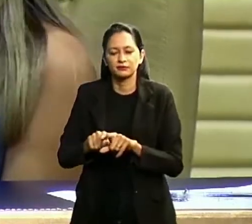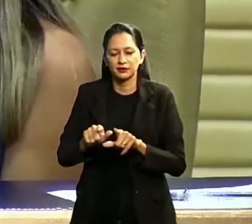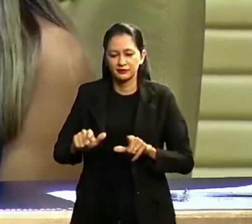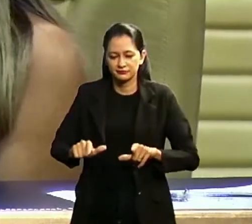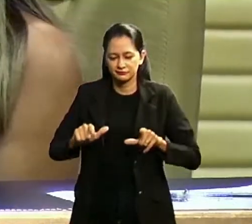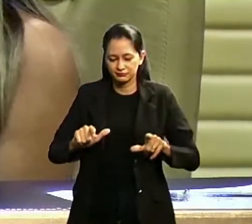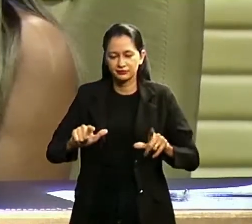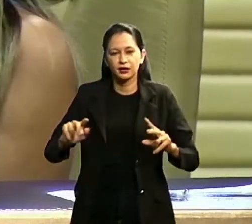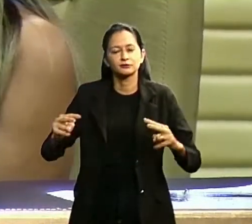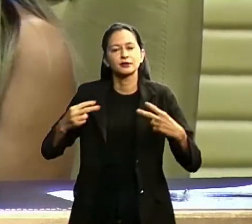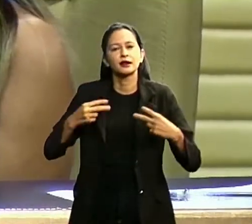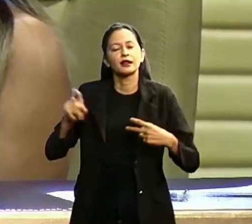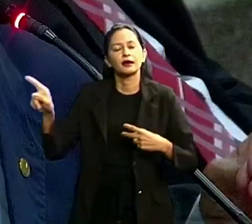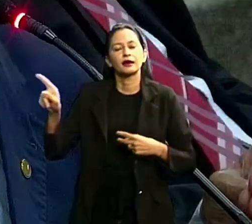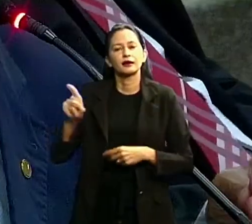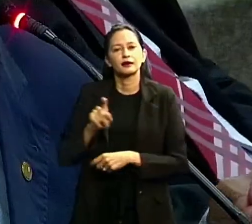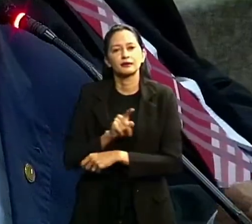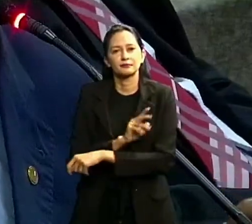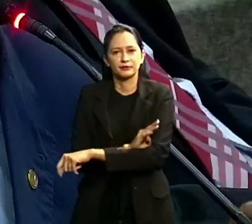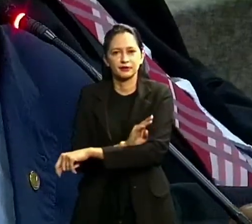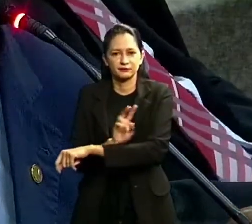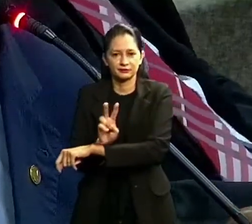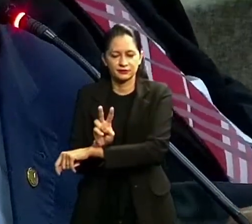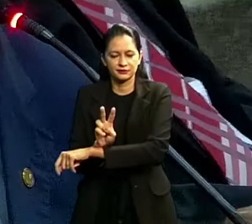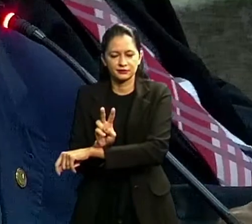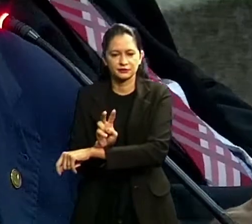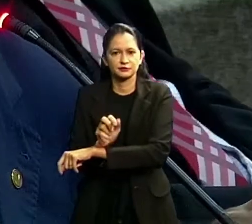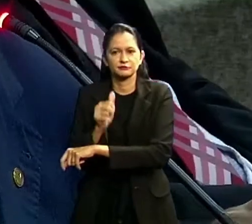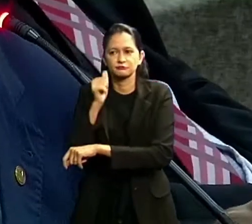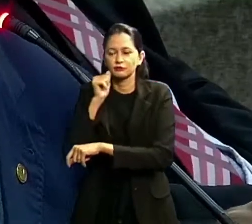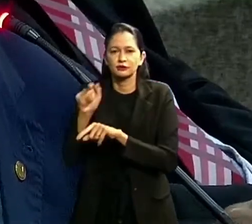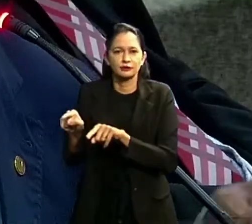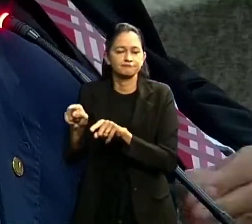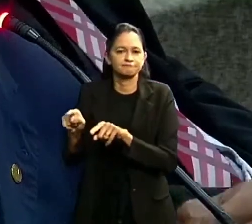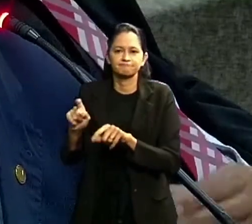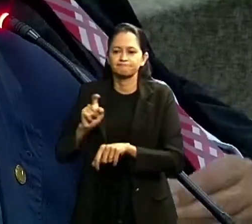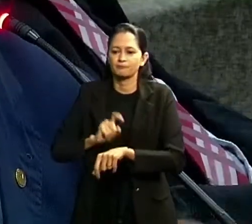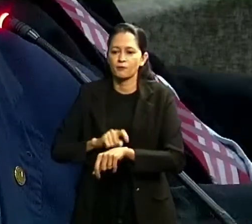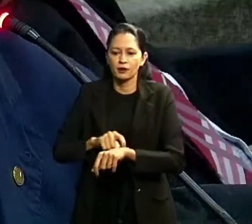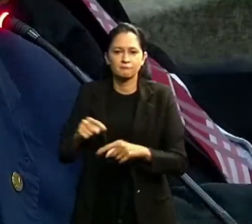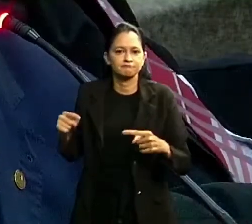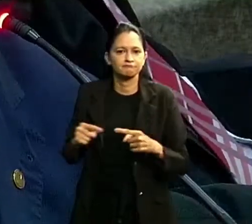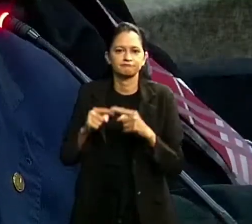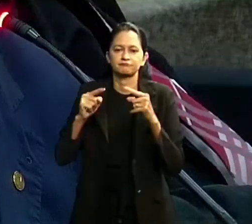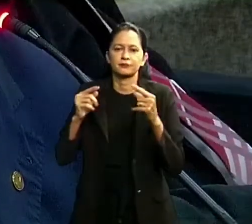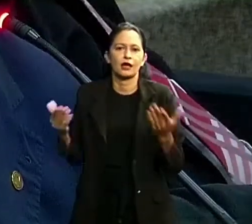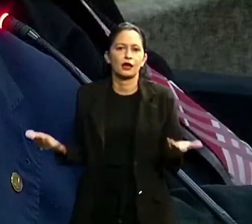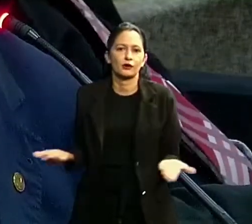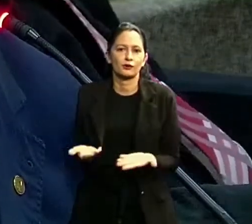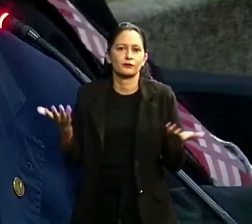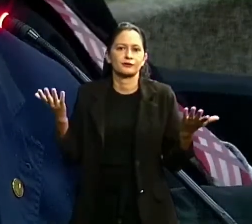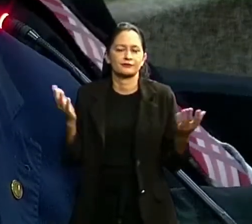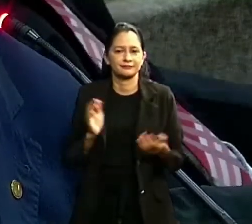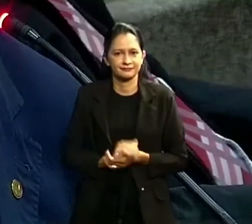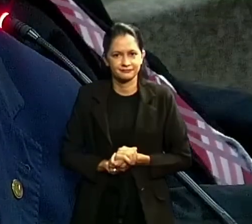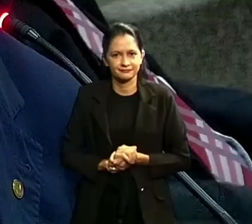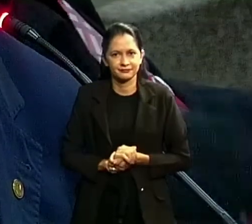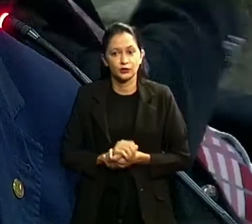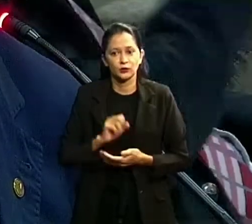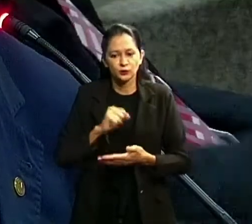em Bela Vista. É uma mulher do seu tempo. Como a senhora é uma mulher do seu tempo?